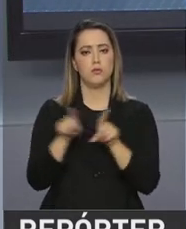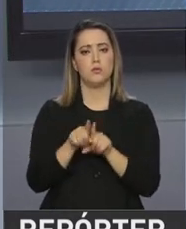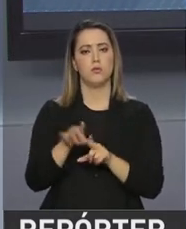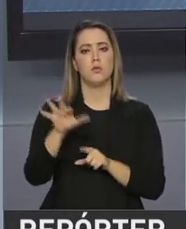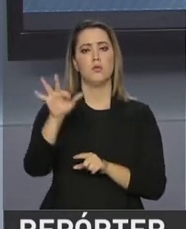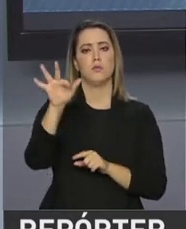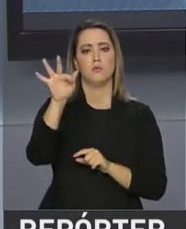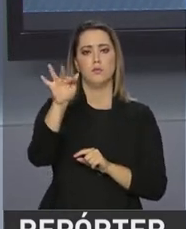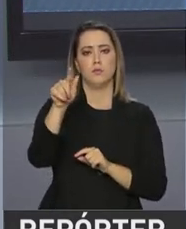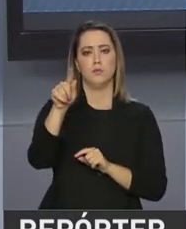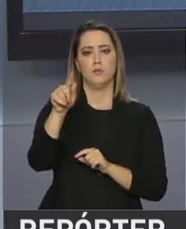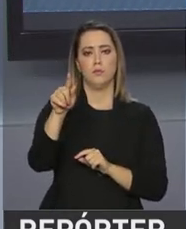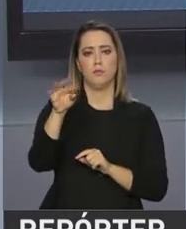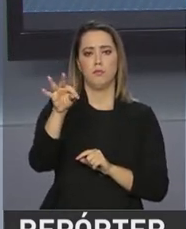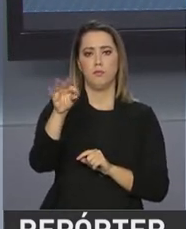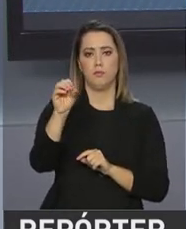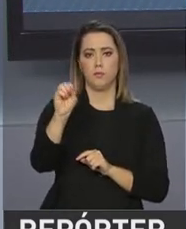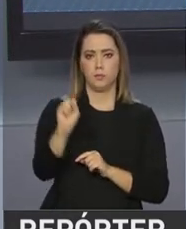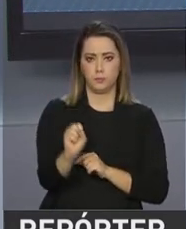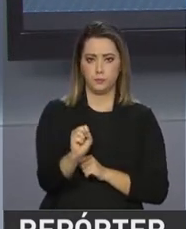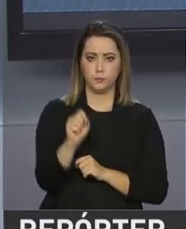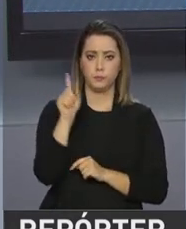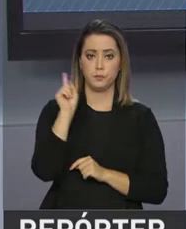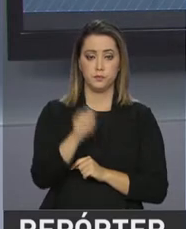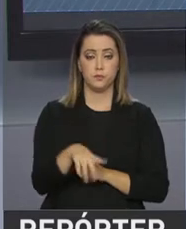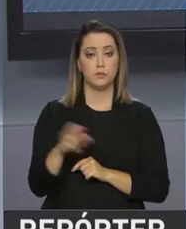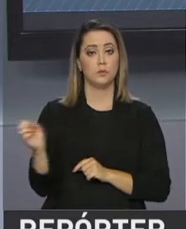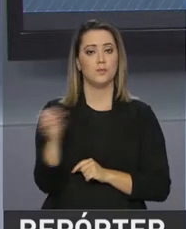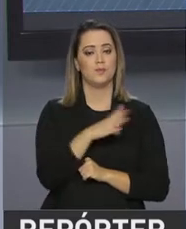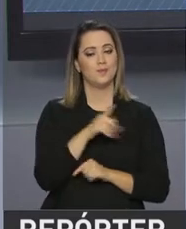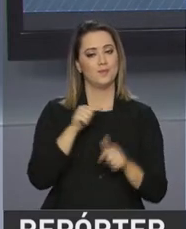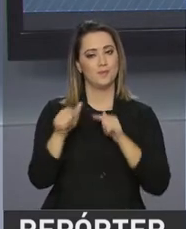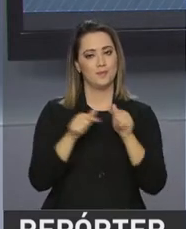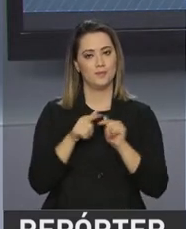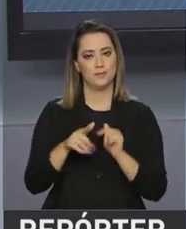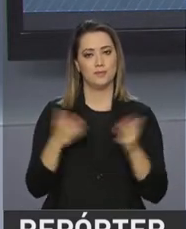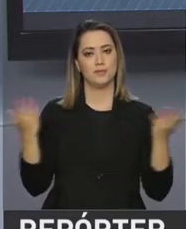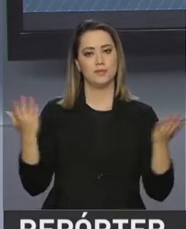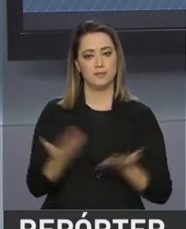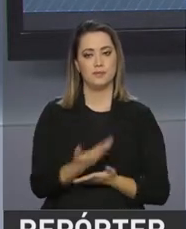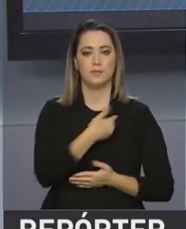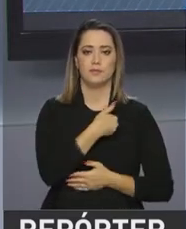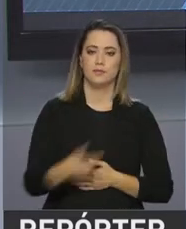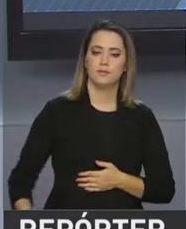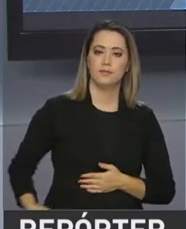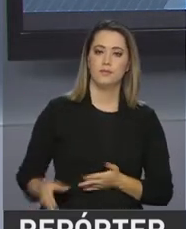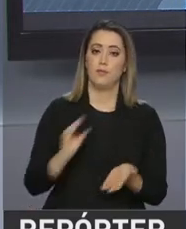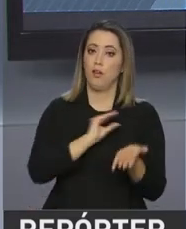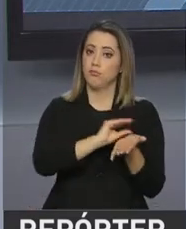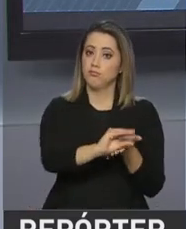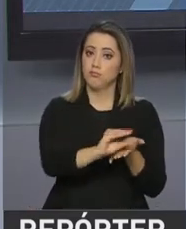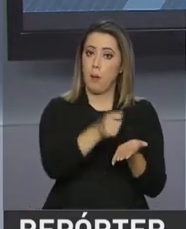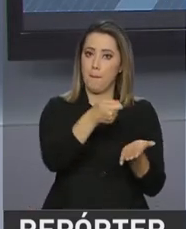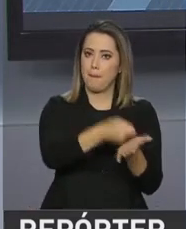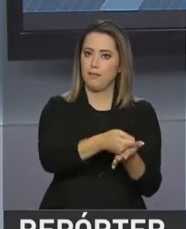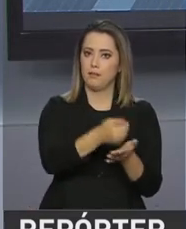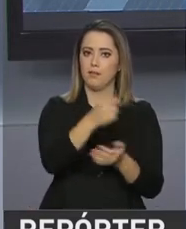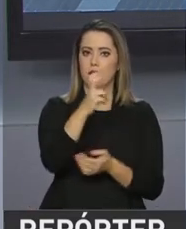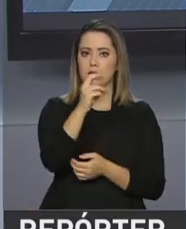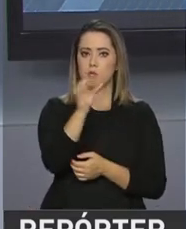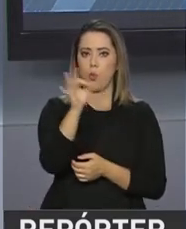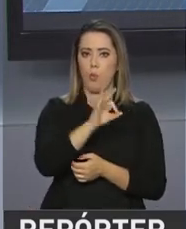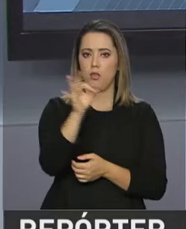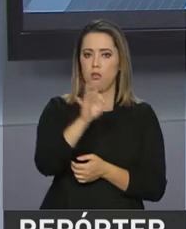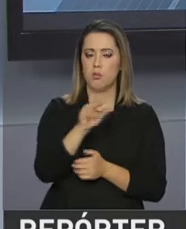trabalhista é o fundo de garantia do tempo de serviço e tem novidades para os trabalhadores agora o governo vai repassar 50%